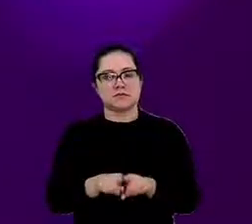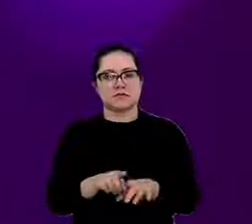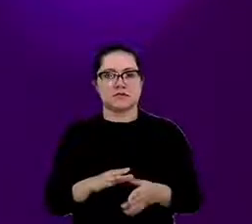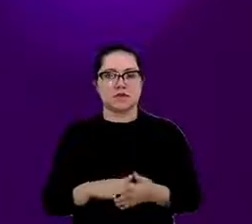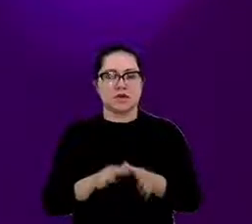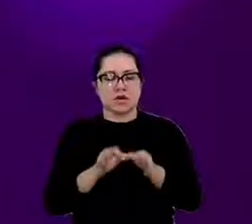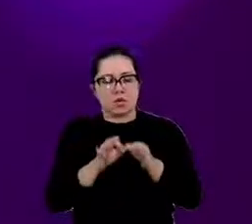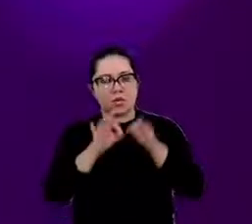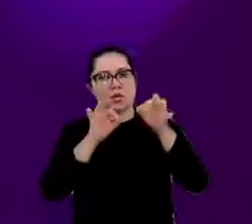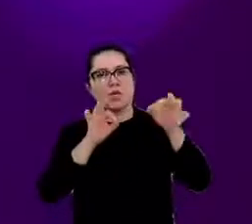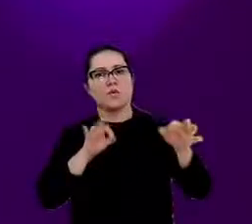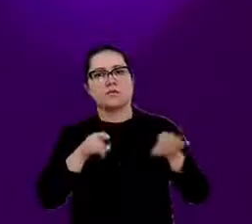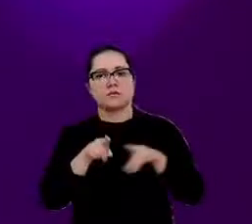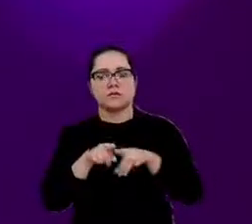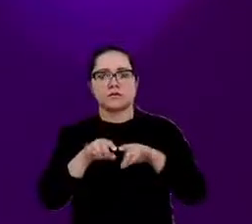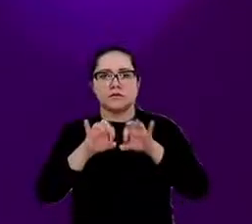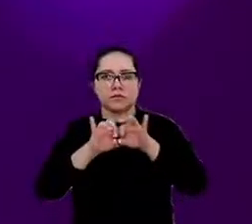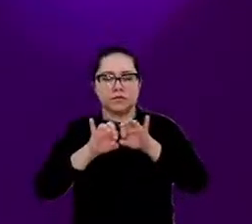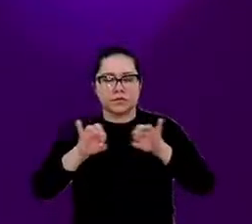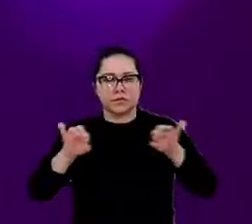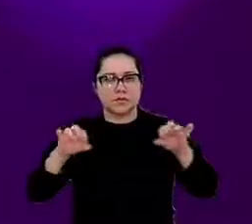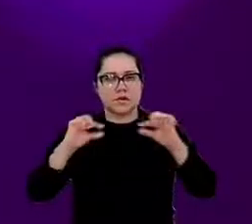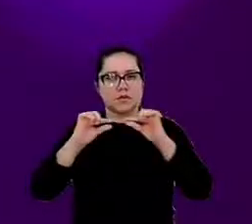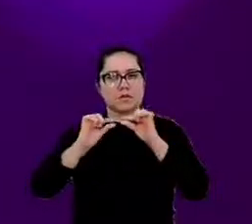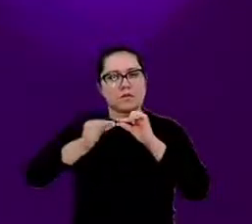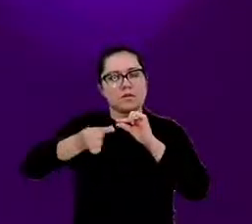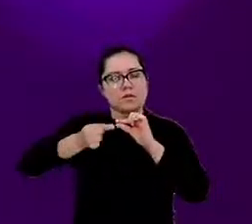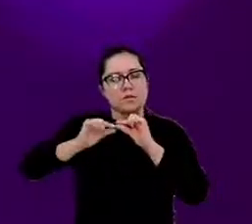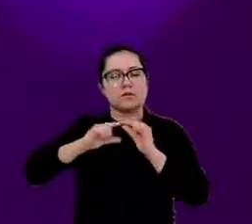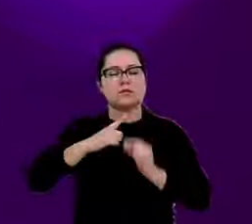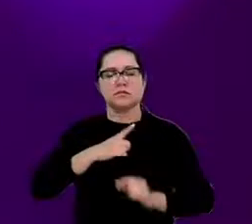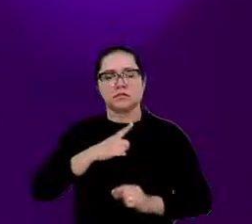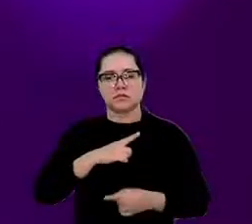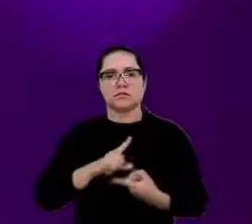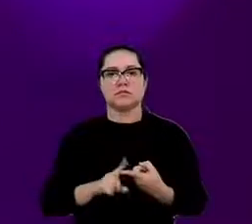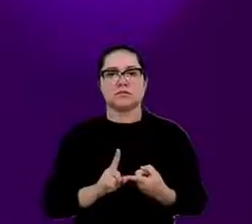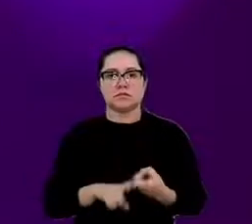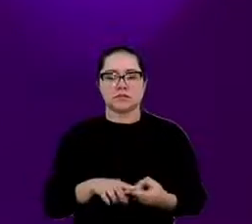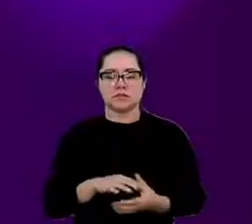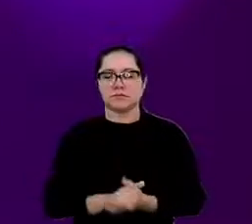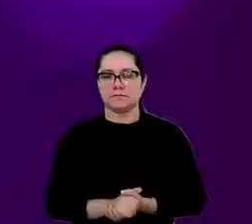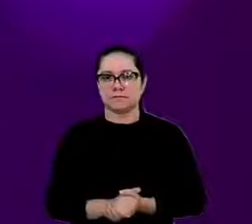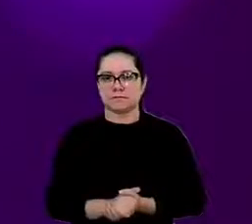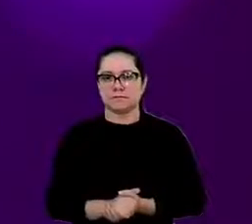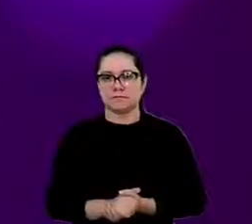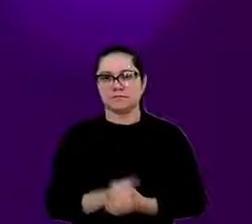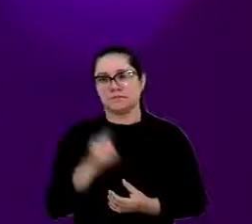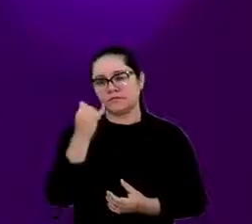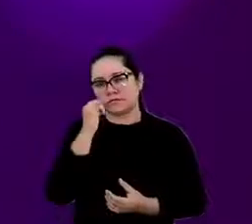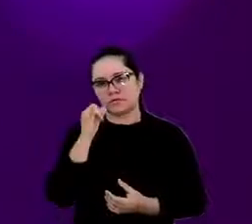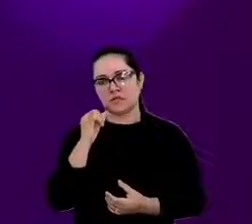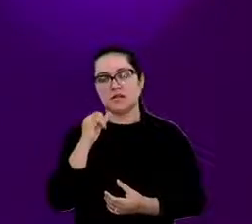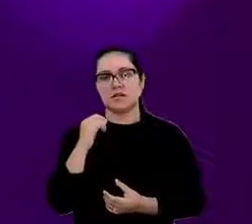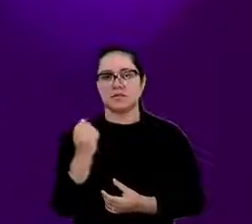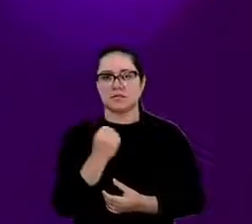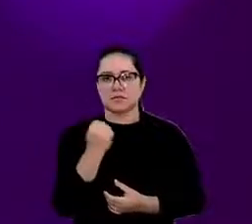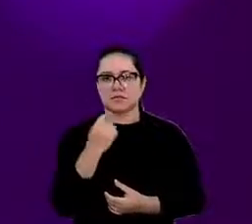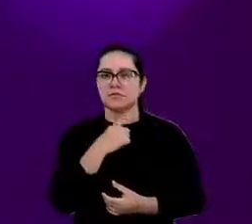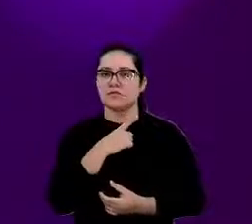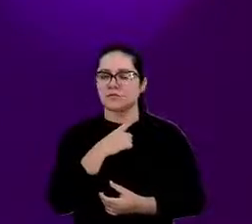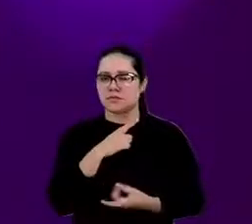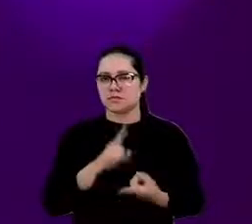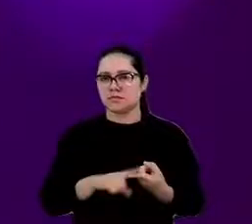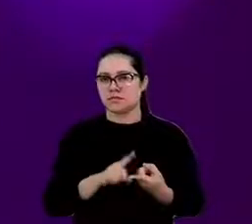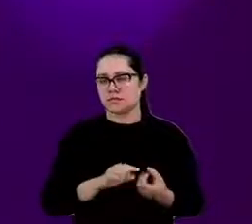longas, os vasos finos, que são mais propensos a restenose, para você obter uma expansão muito agressiva do stent, e